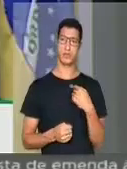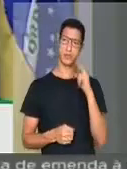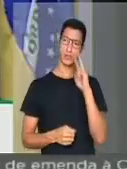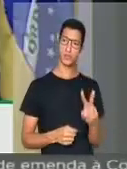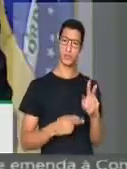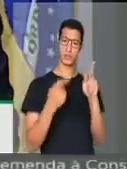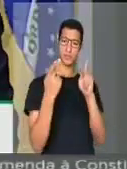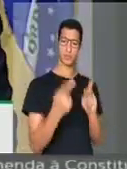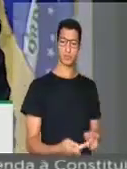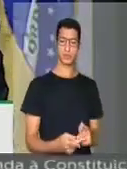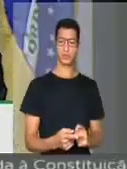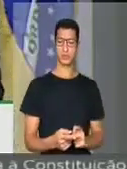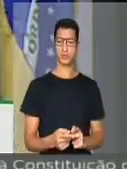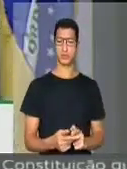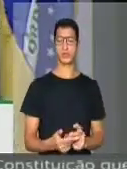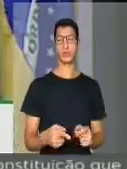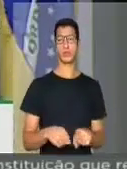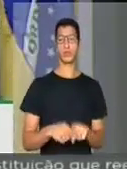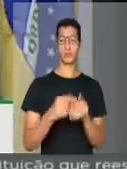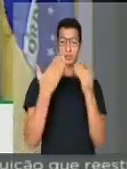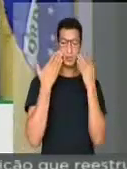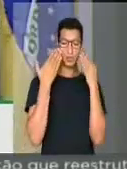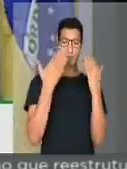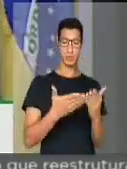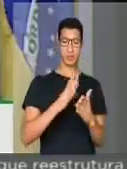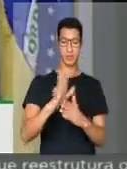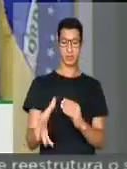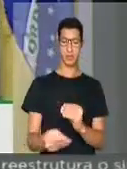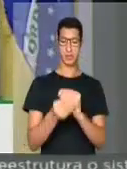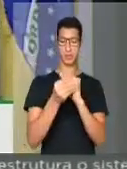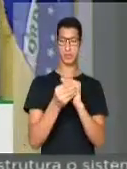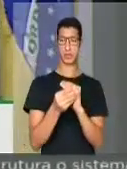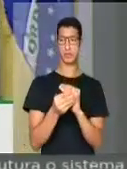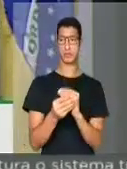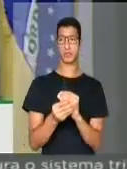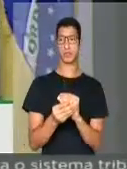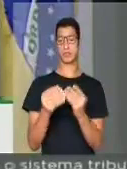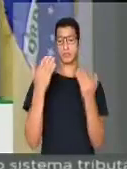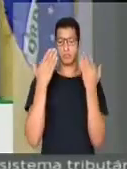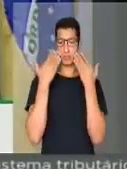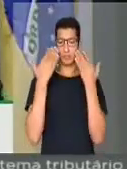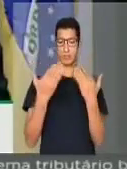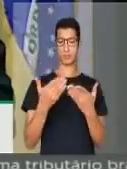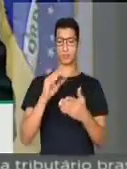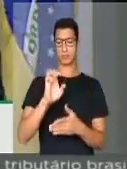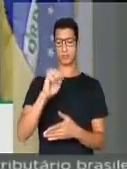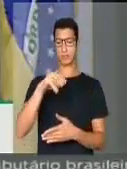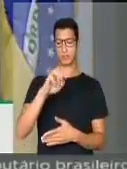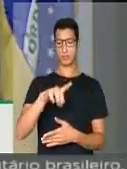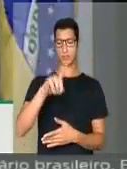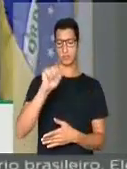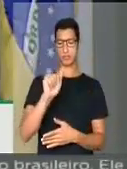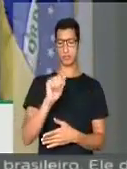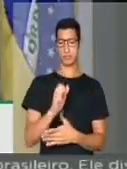o projeto e apresentei uma emenda. Apresentei uma emenda